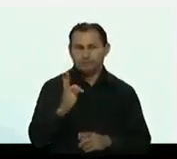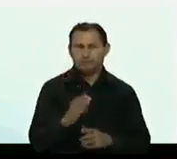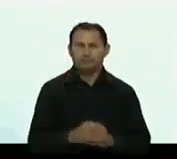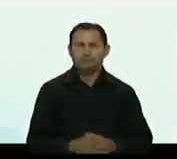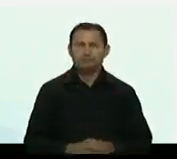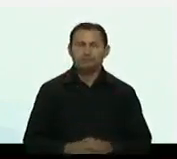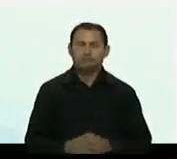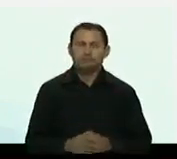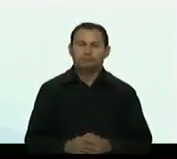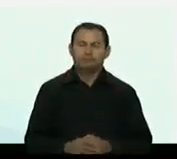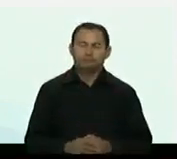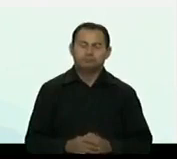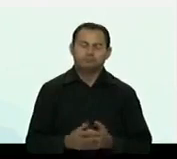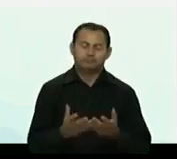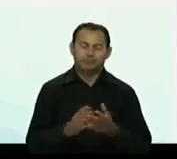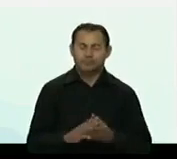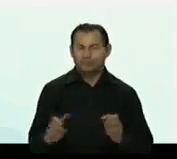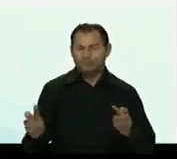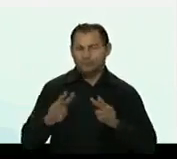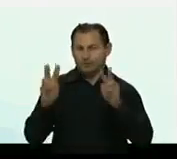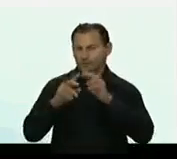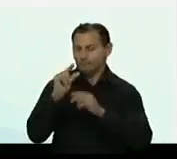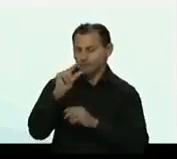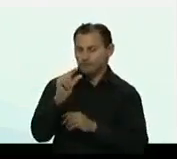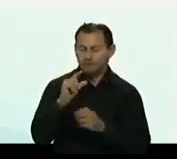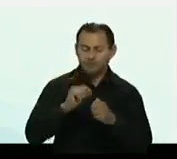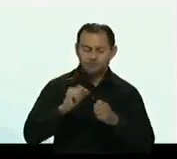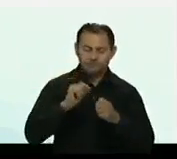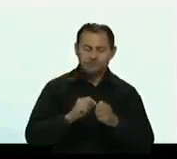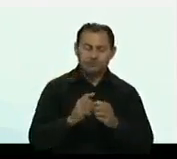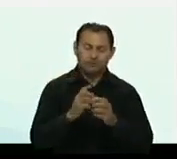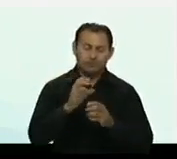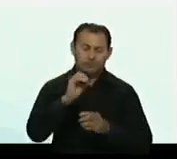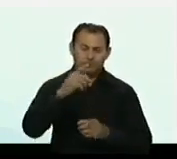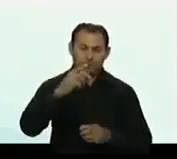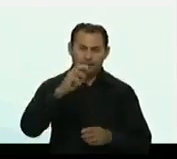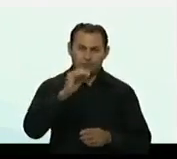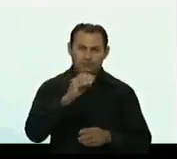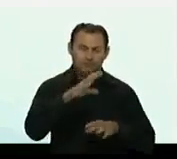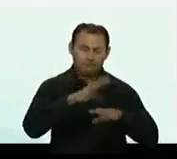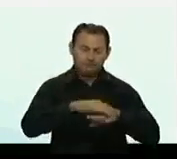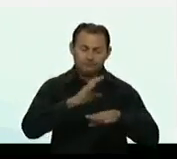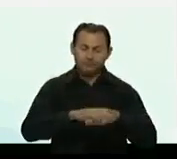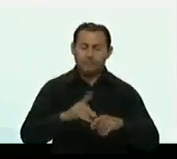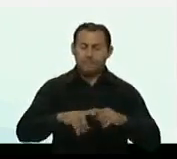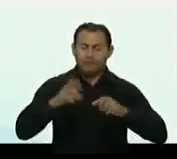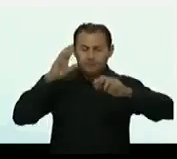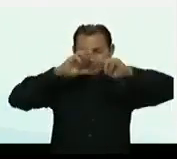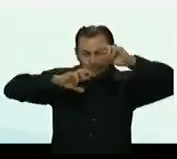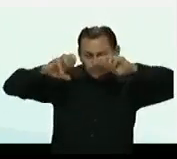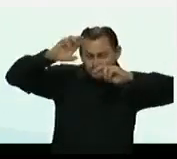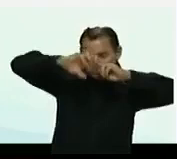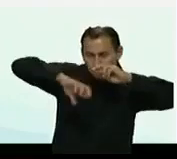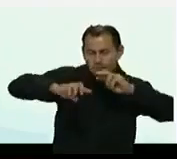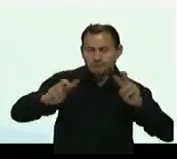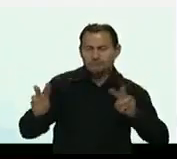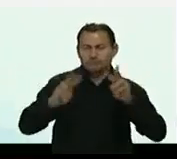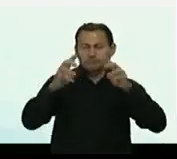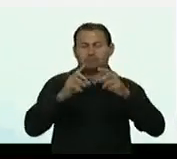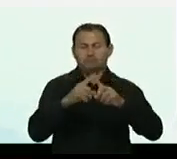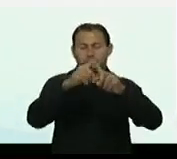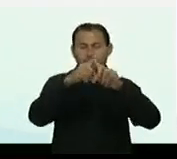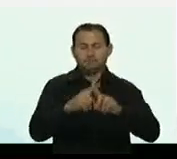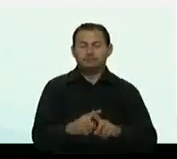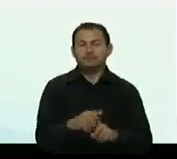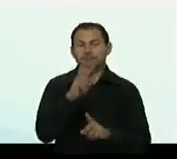determinar. Este valor aqui, a gente pode realizar algumas operações de matemática, analisando que este valor está